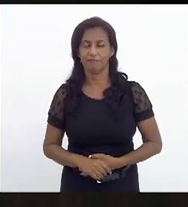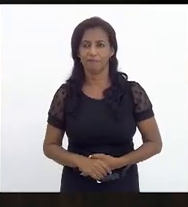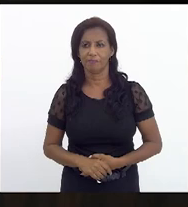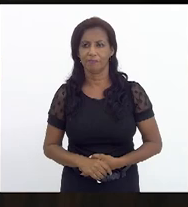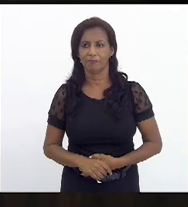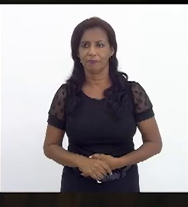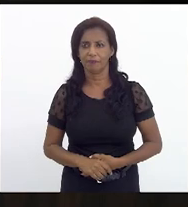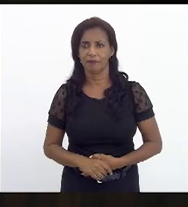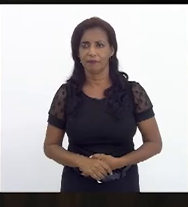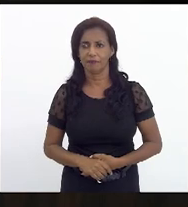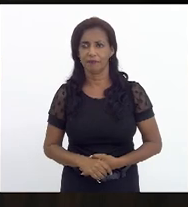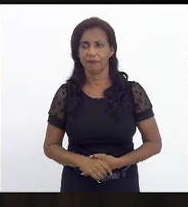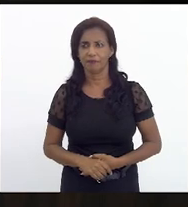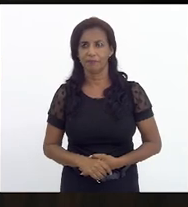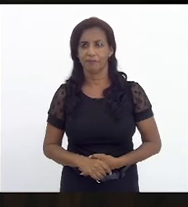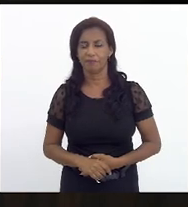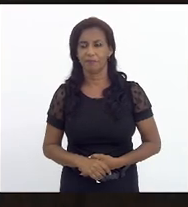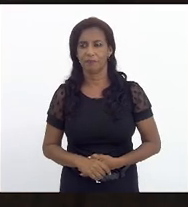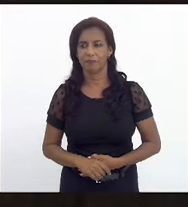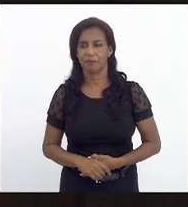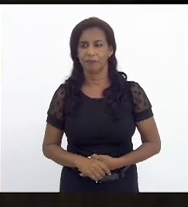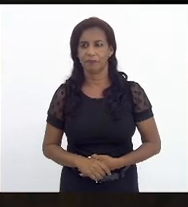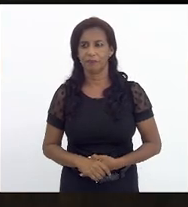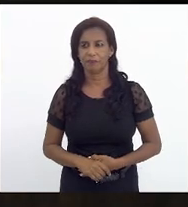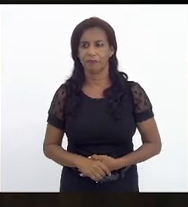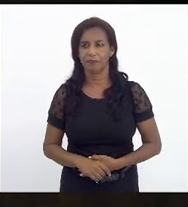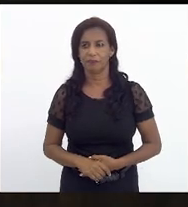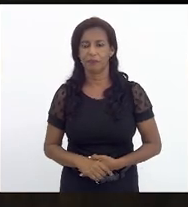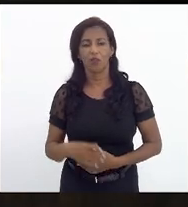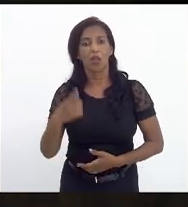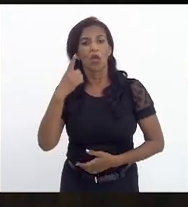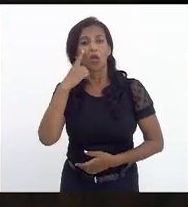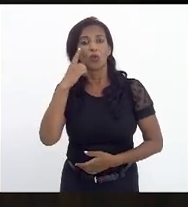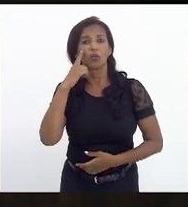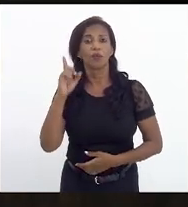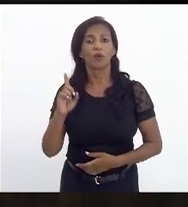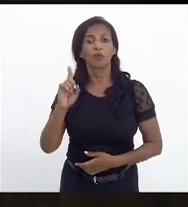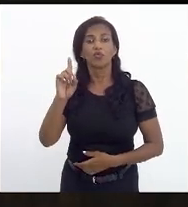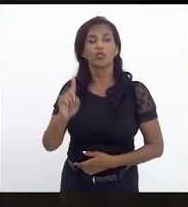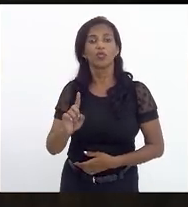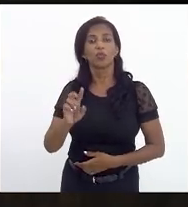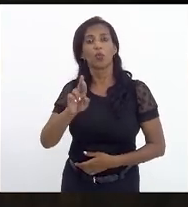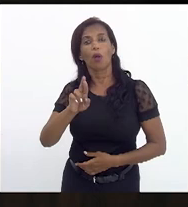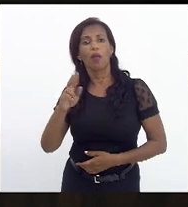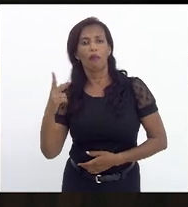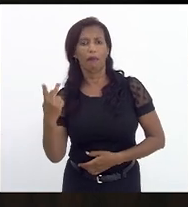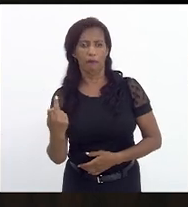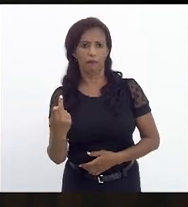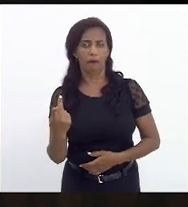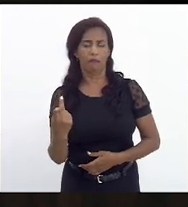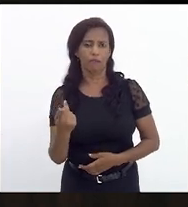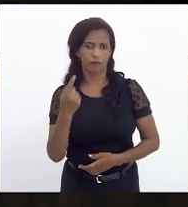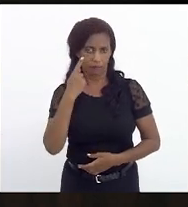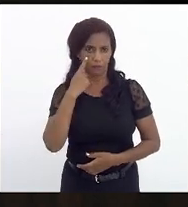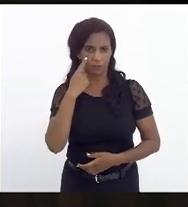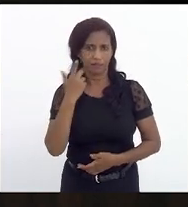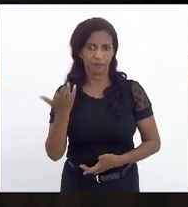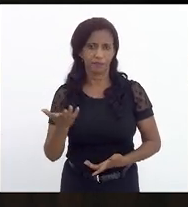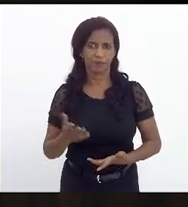Luiz, eu estou... Tem um concurso... Eu estou atendendo o diretor de recursos humanos e o diretor financeiro.